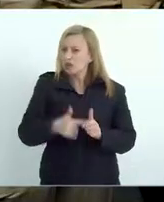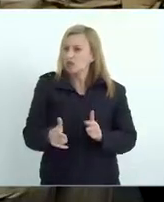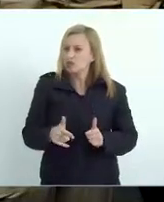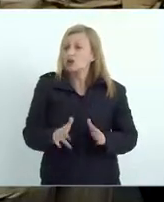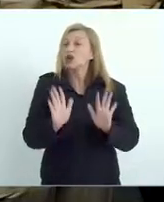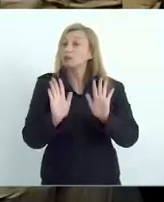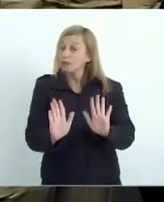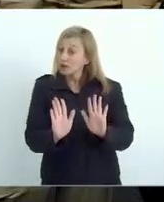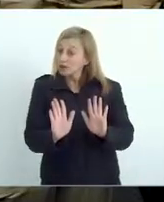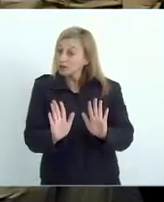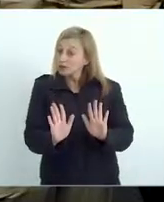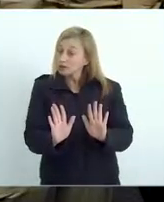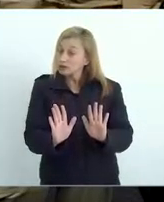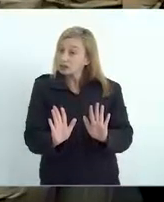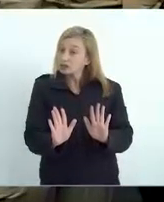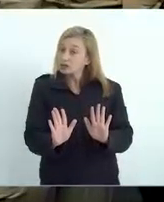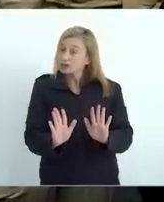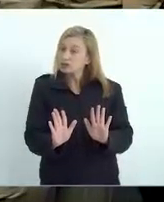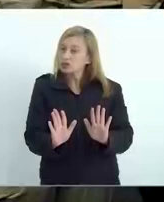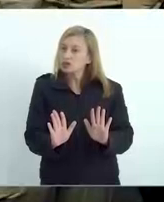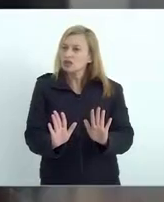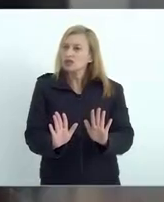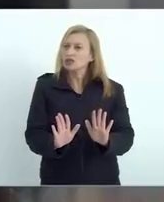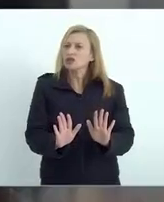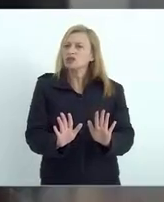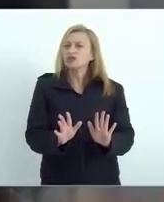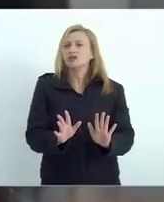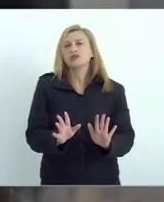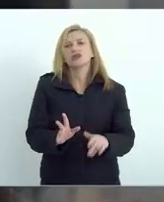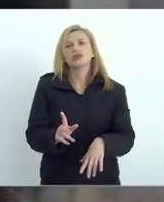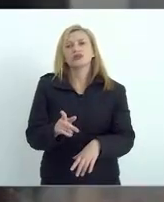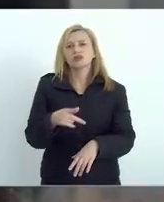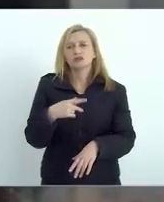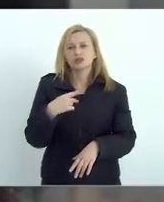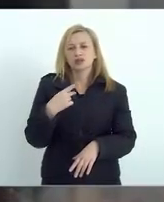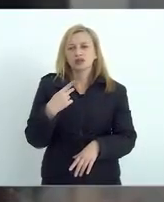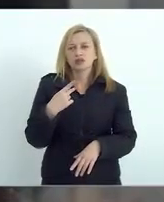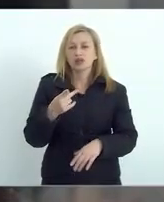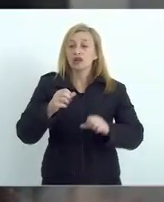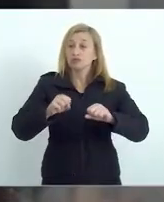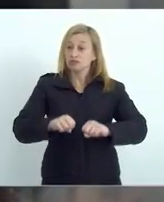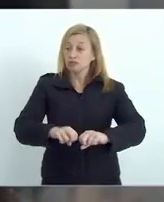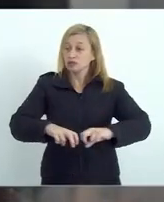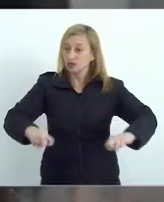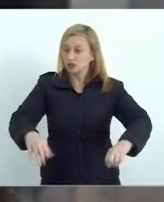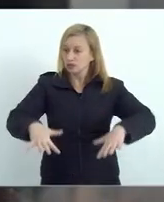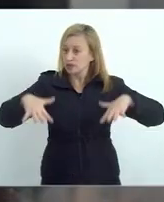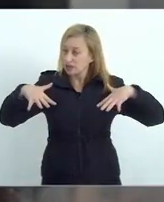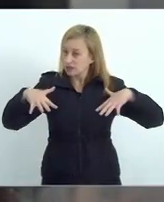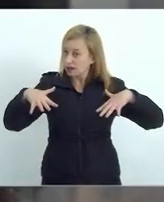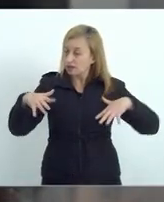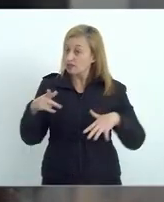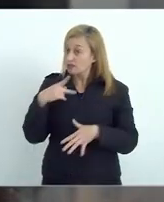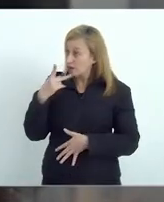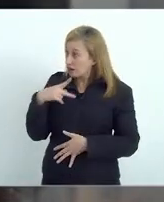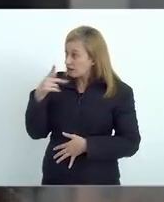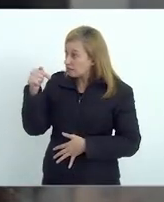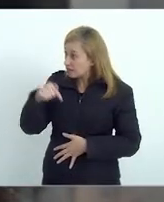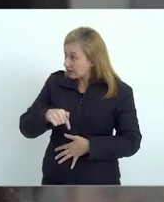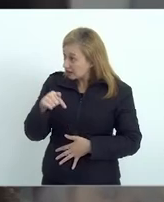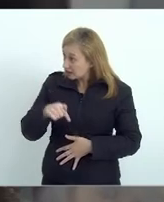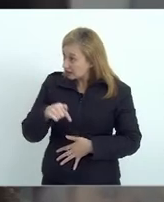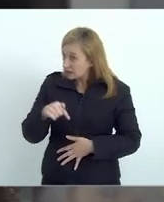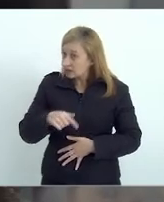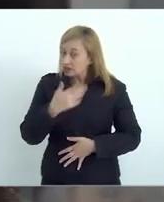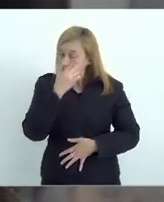só que não é verbalizado em Plenário é para ir